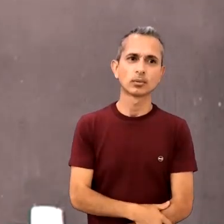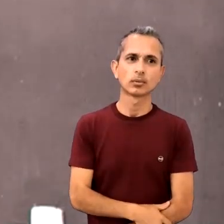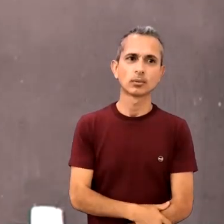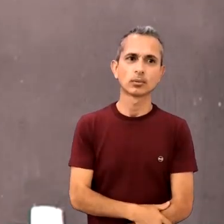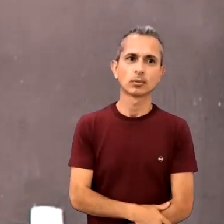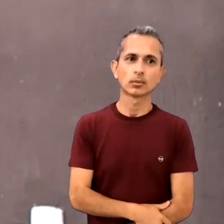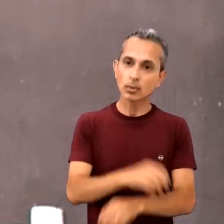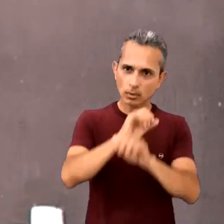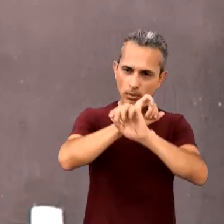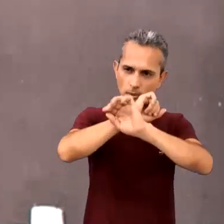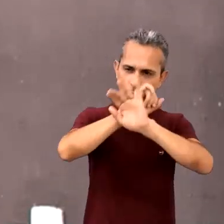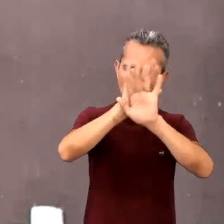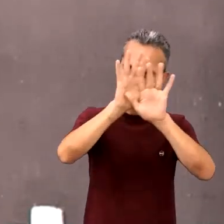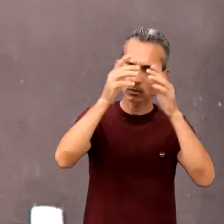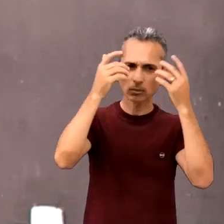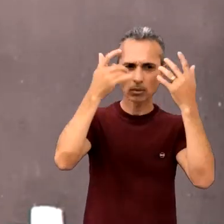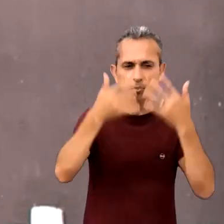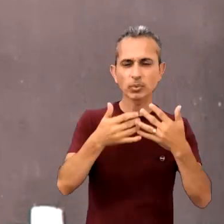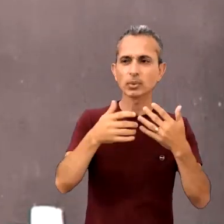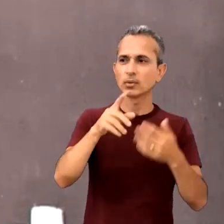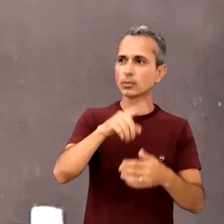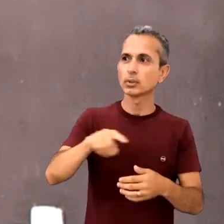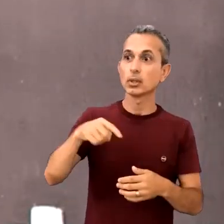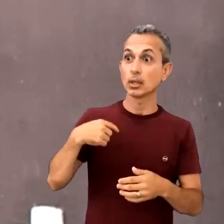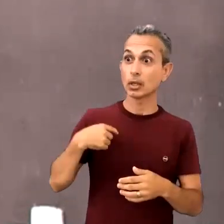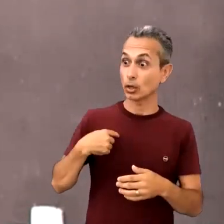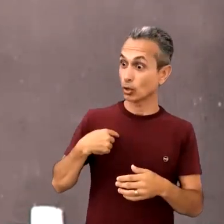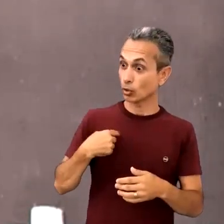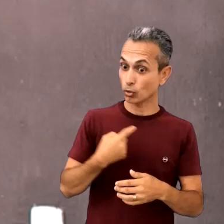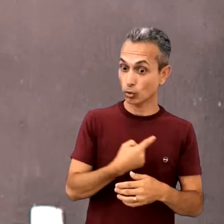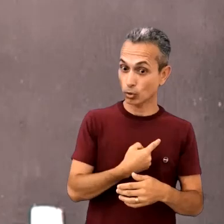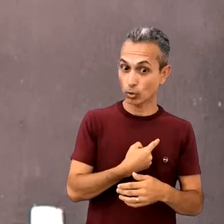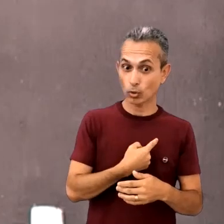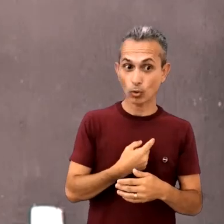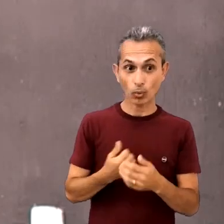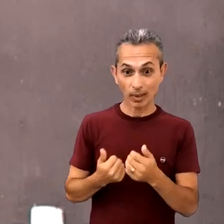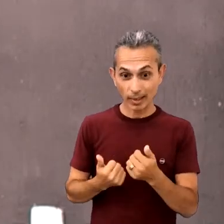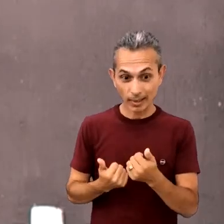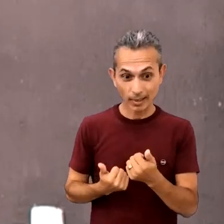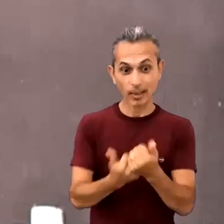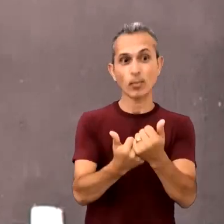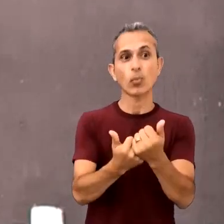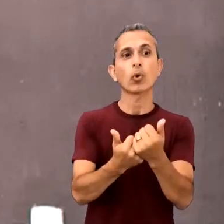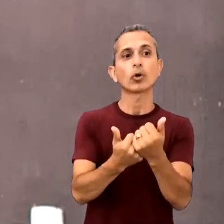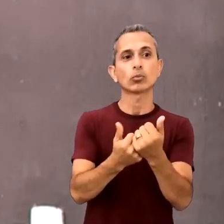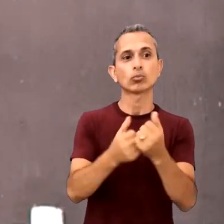Então, eu quero deixar muito claro isso aqui. Não apoiamos esse tipo de comportamento.